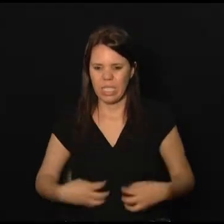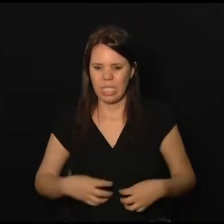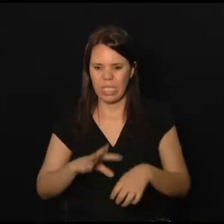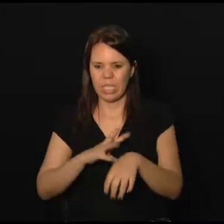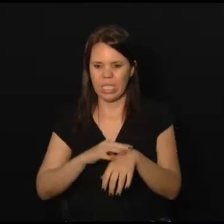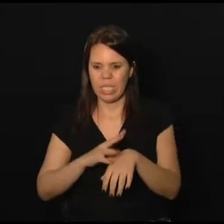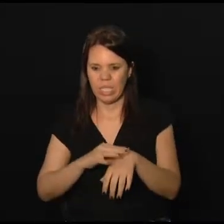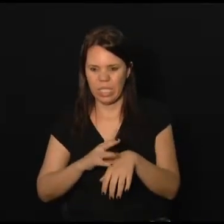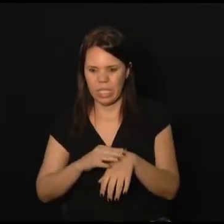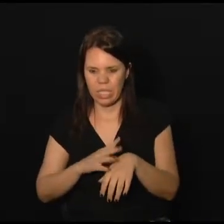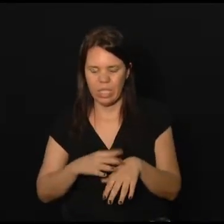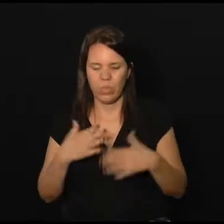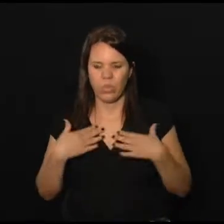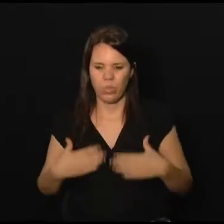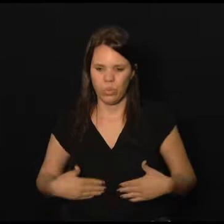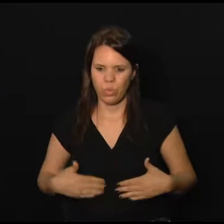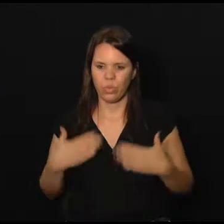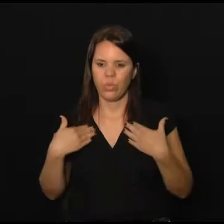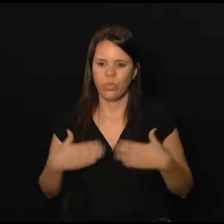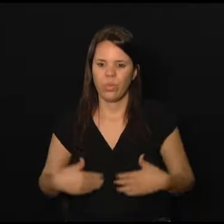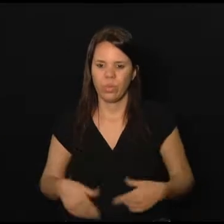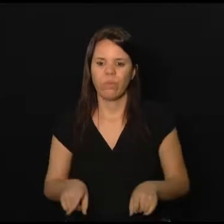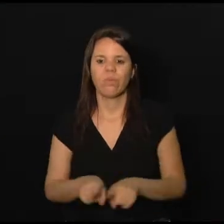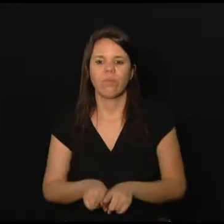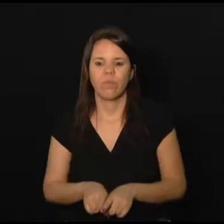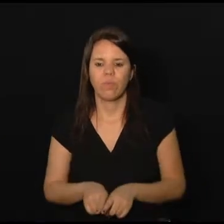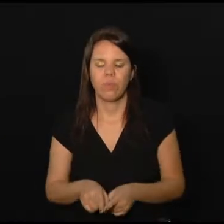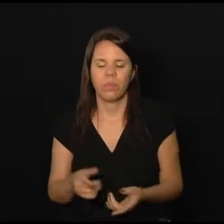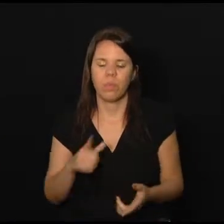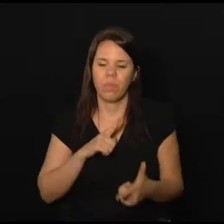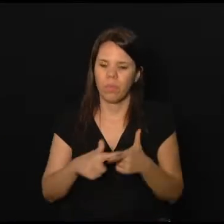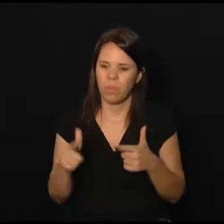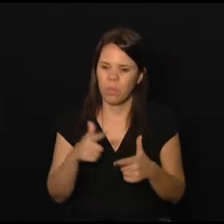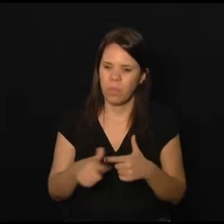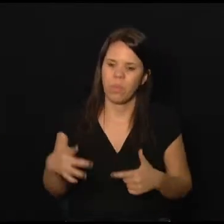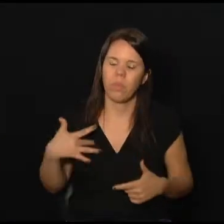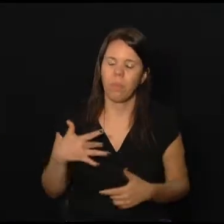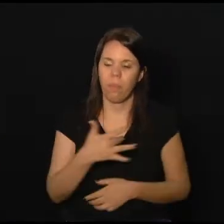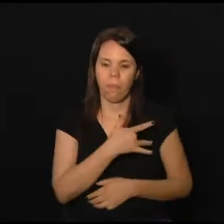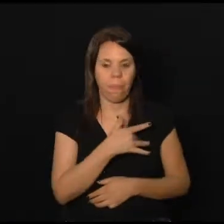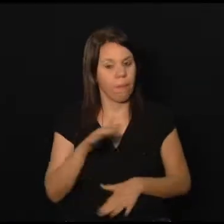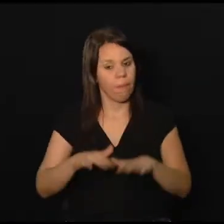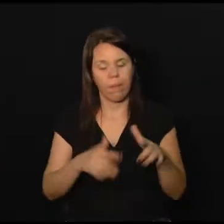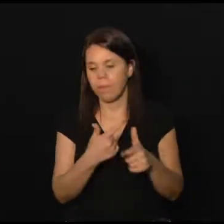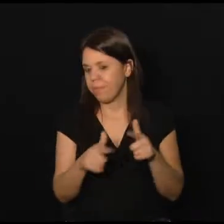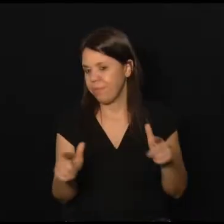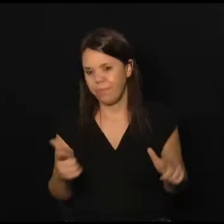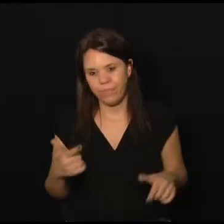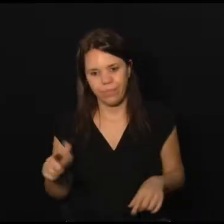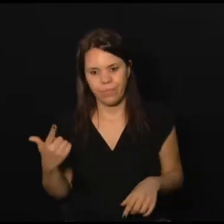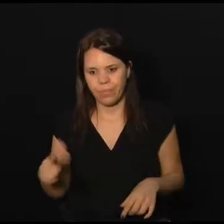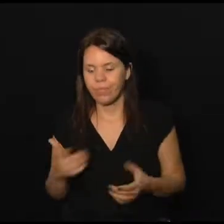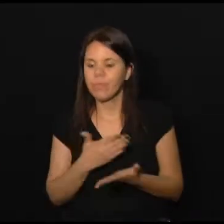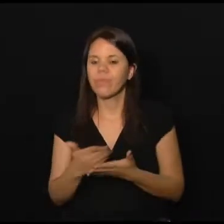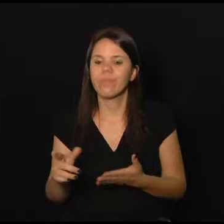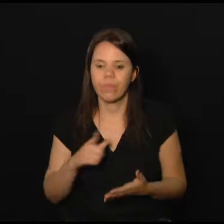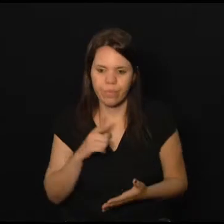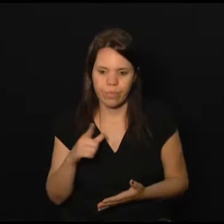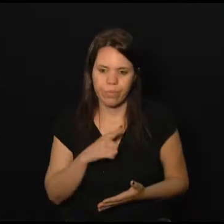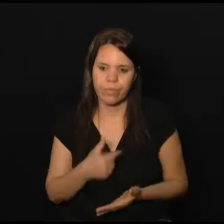o corpo, né? Começa a ter problemas de saúde, muitas vezes não tem, de repente começa a ter.